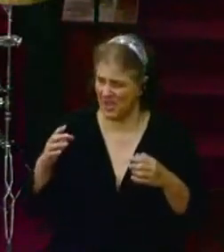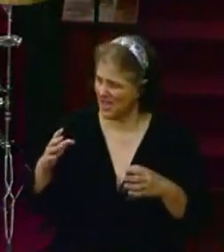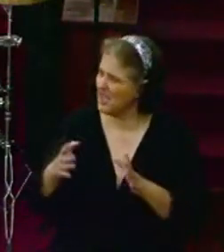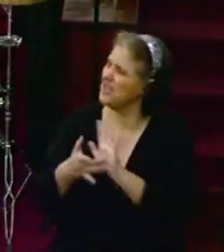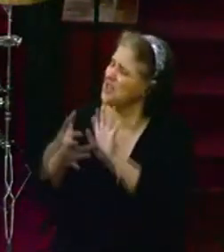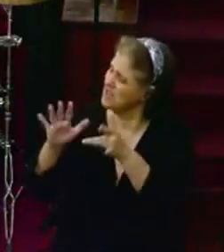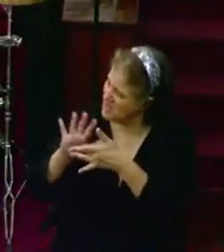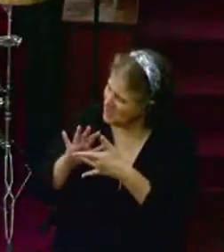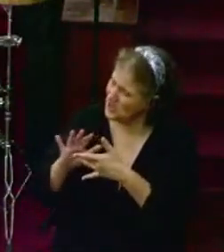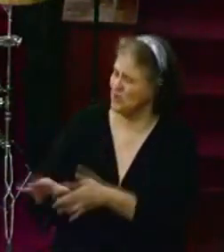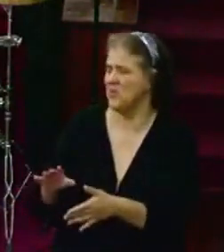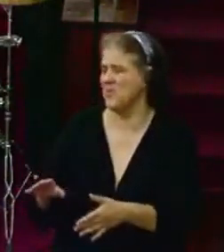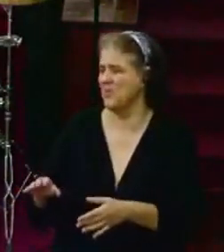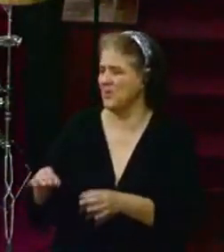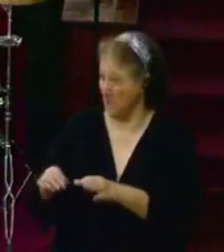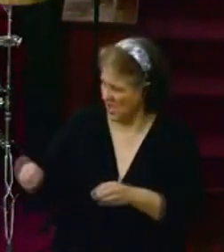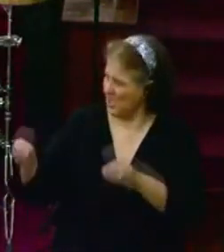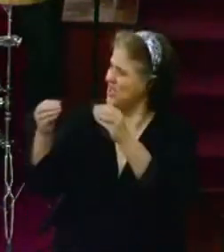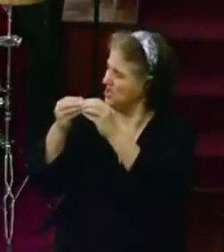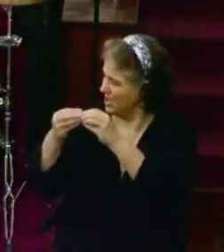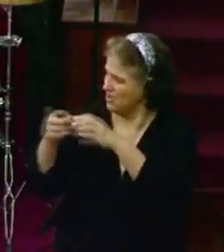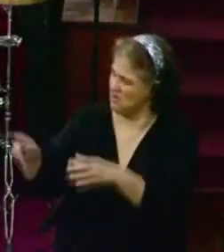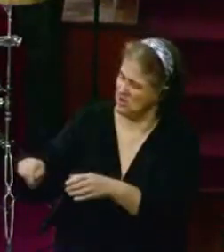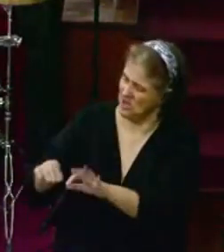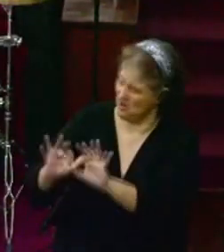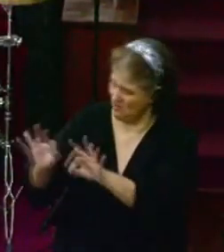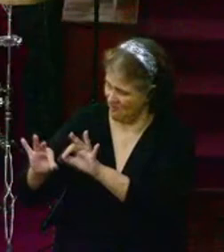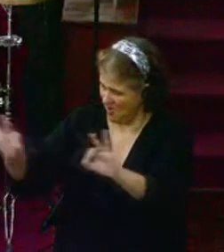abrir o livro, porque ele é digno, somente ele.